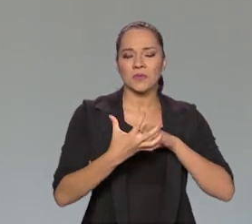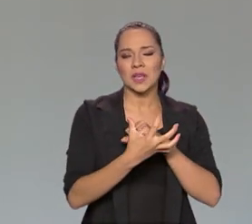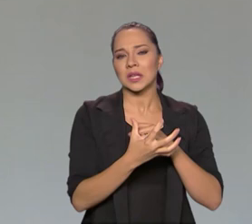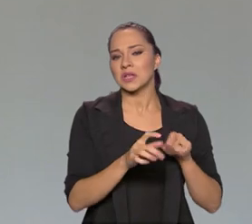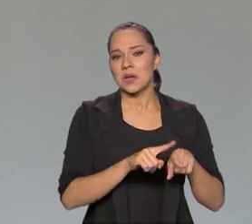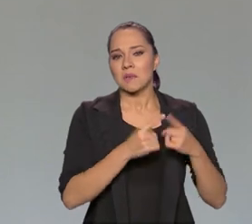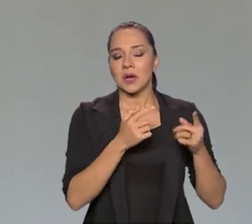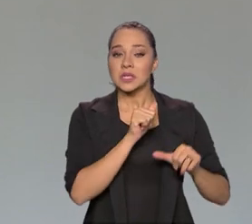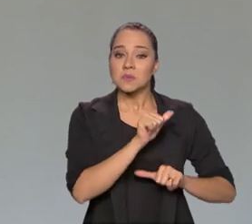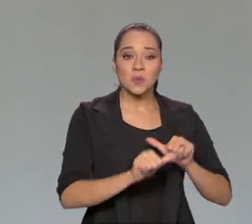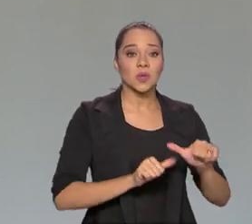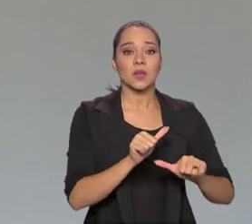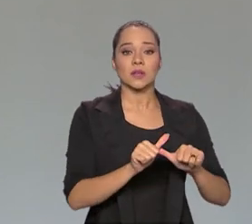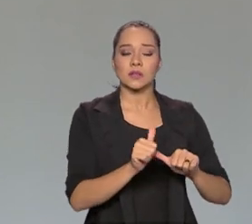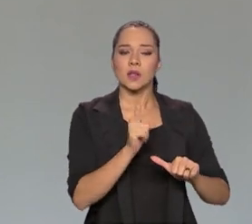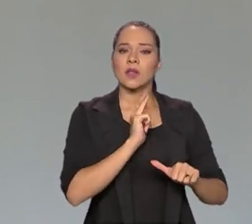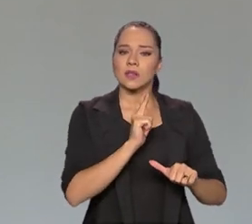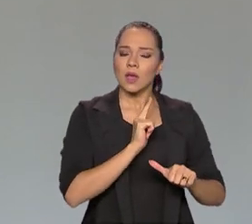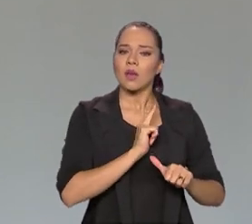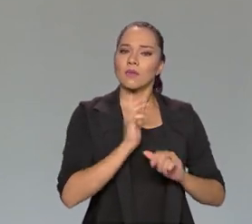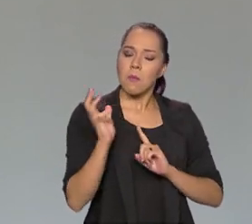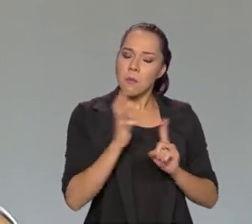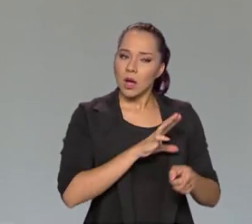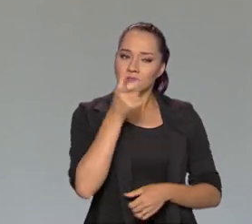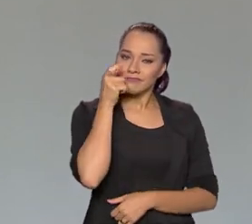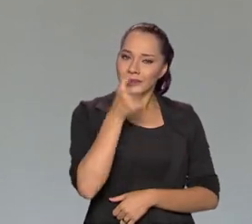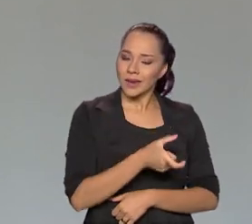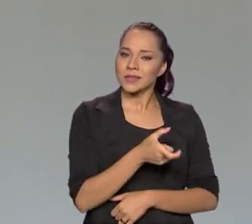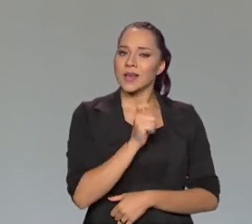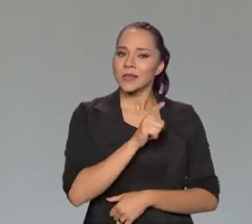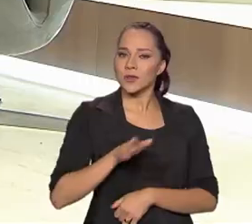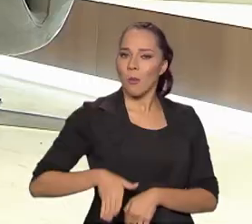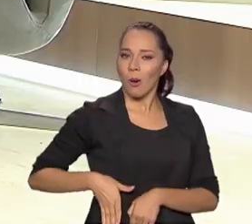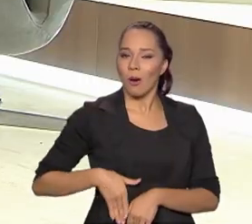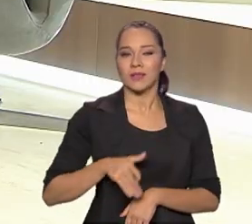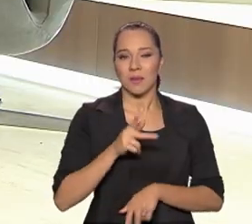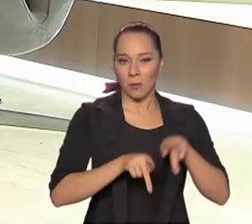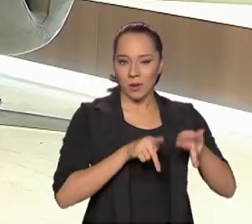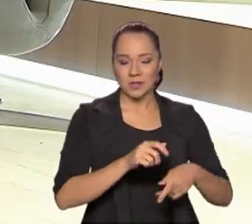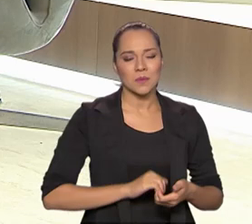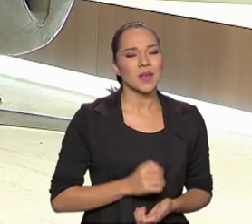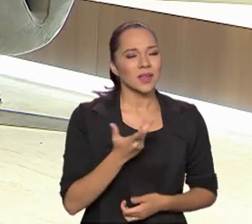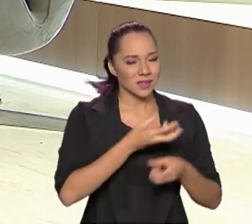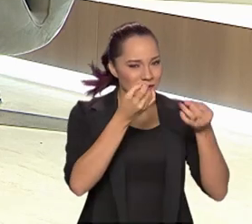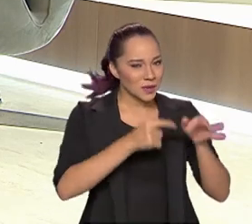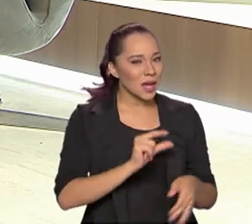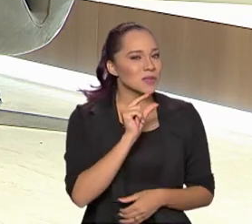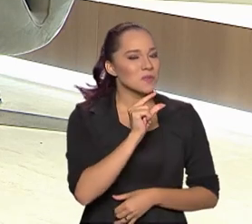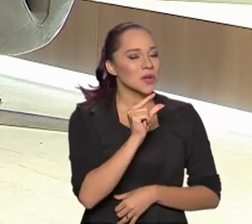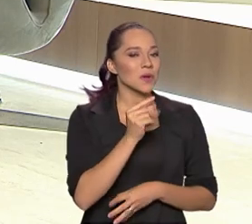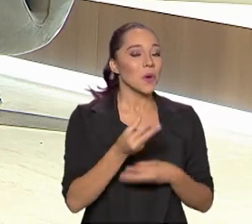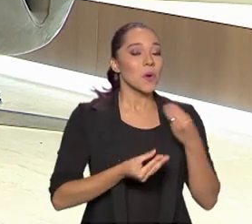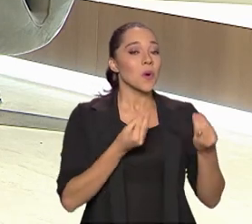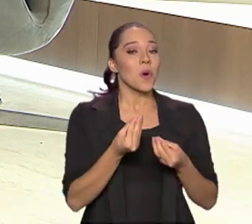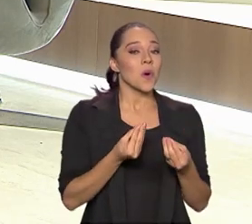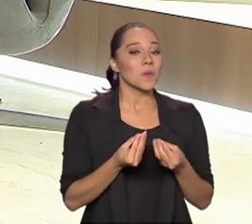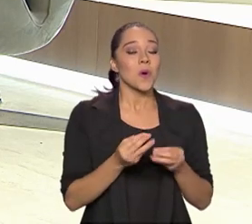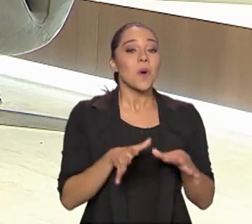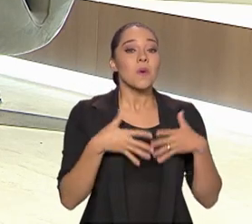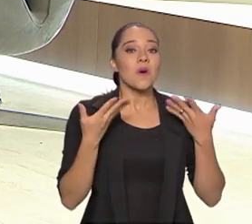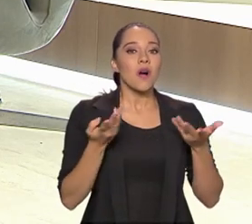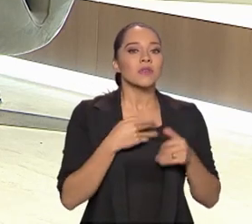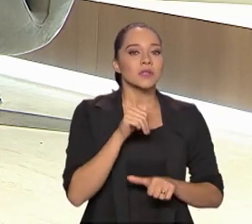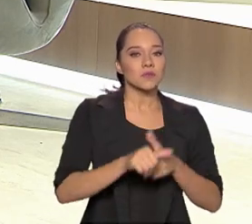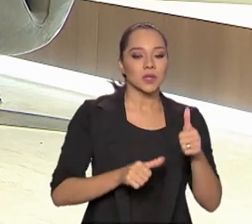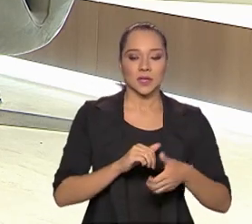mas essas mudanças, elas tiveram um impacto interessante no bolso das pessoas. Queria que o senhor comentasse um pouquinho com a gente quais foram